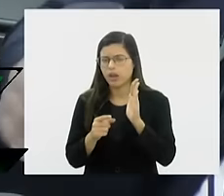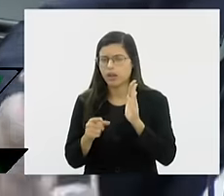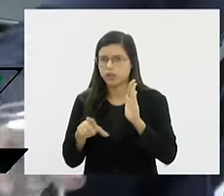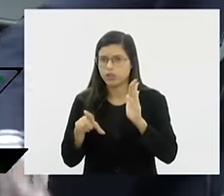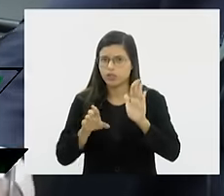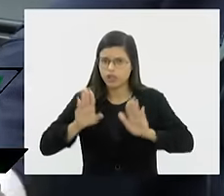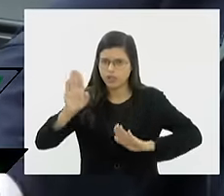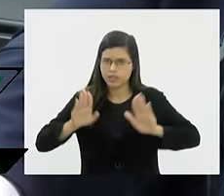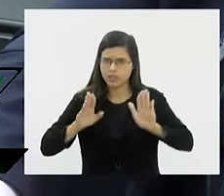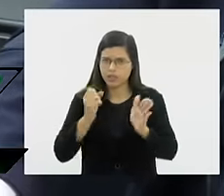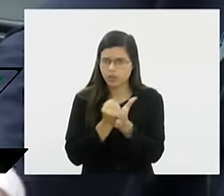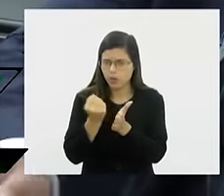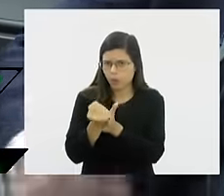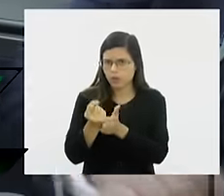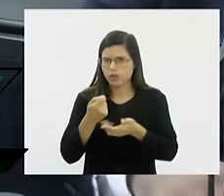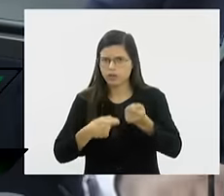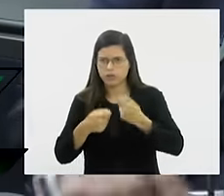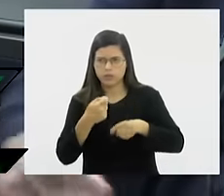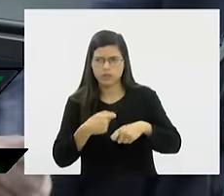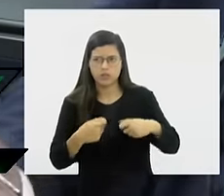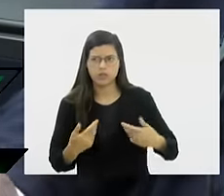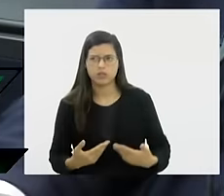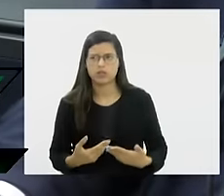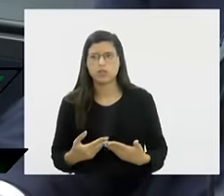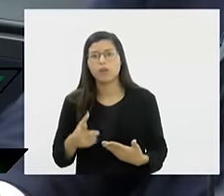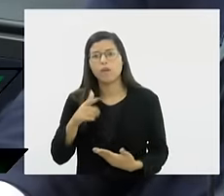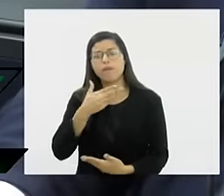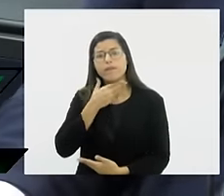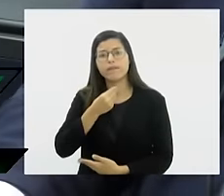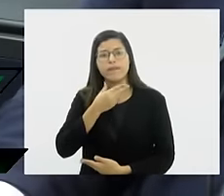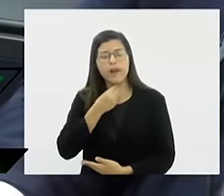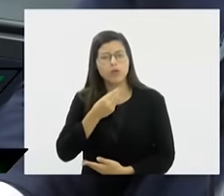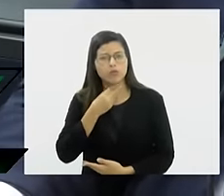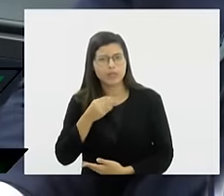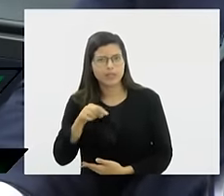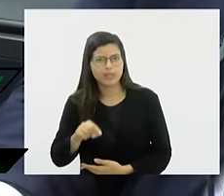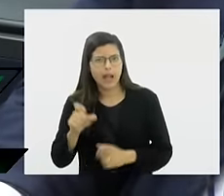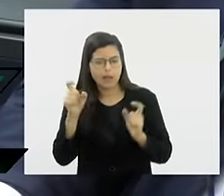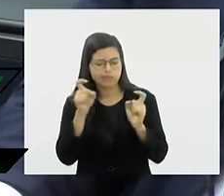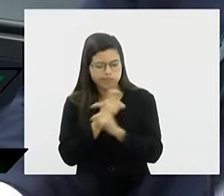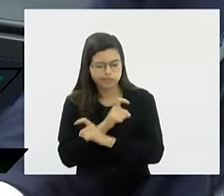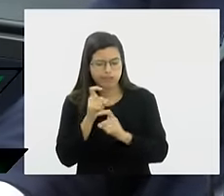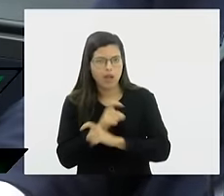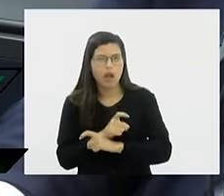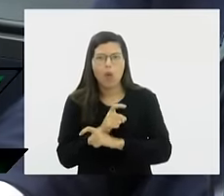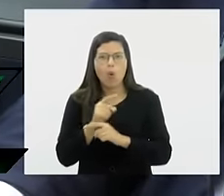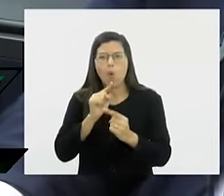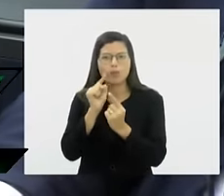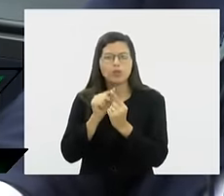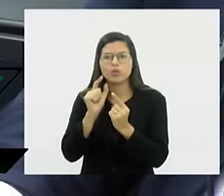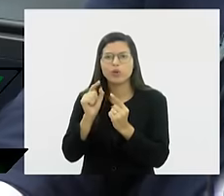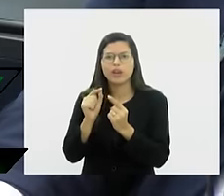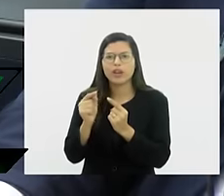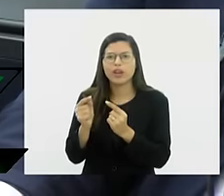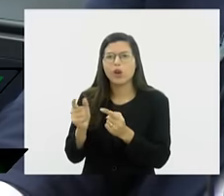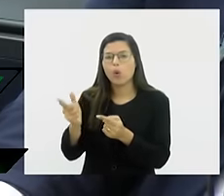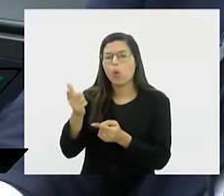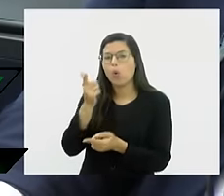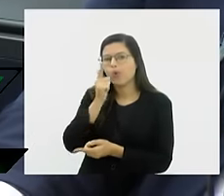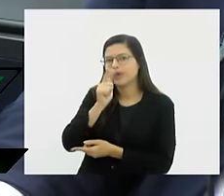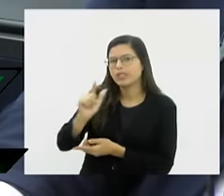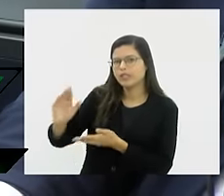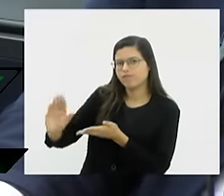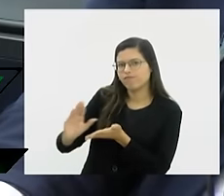Contratos Administrativos, ou seja, frustrar ou fraudar com o intuito de obter para si ou para outra vantagem